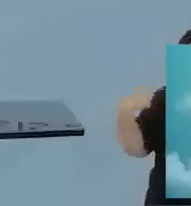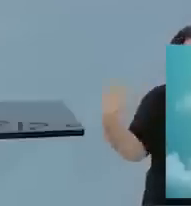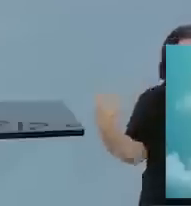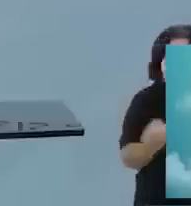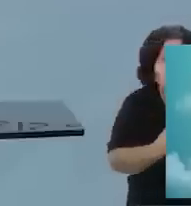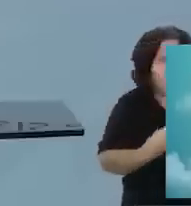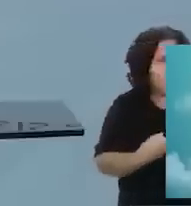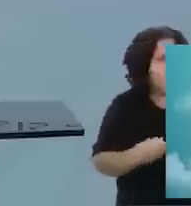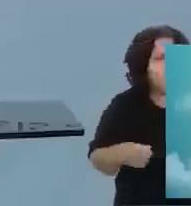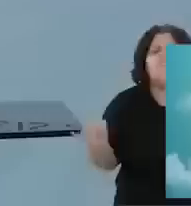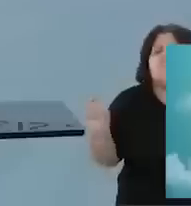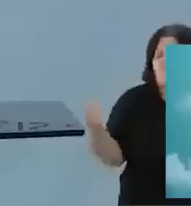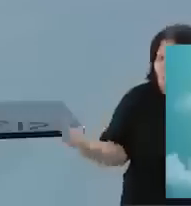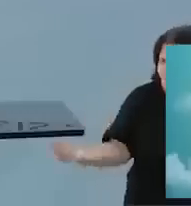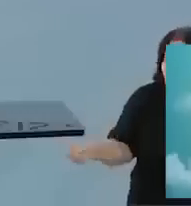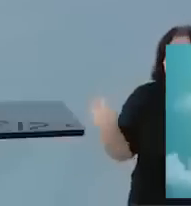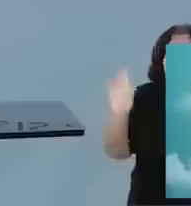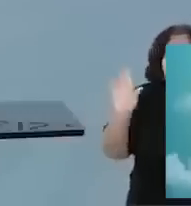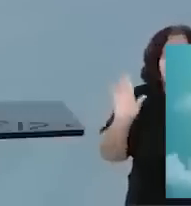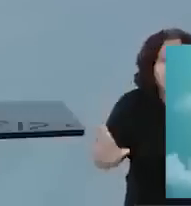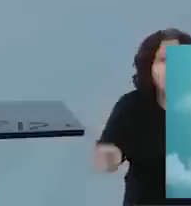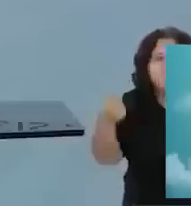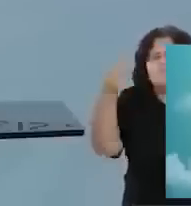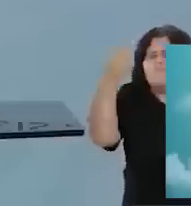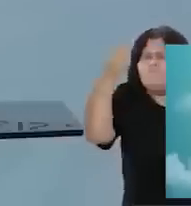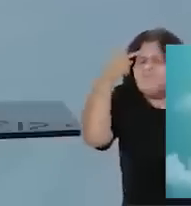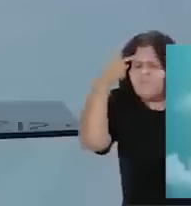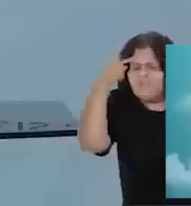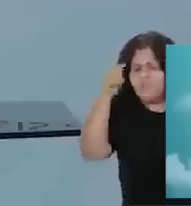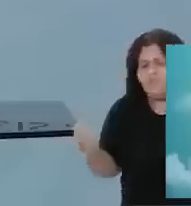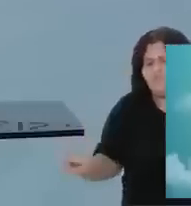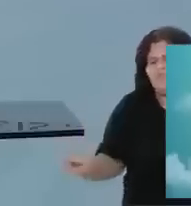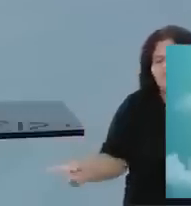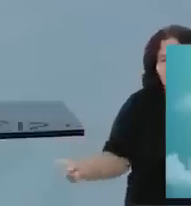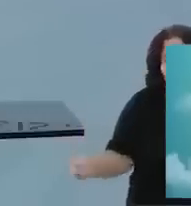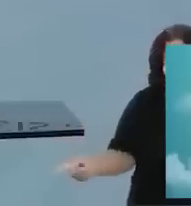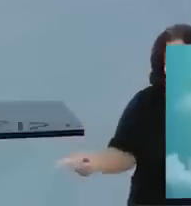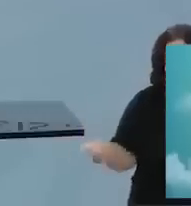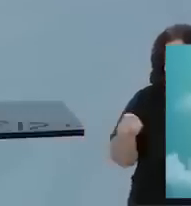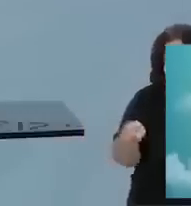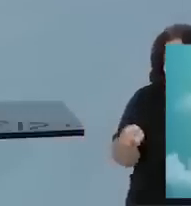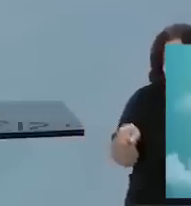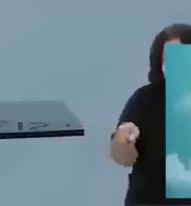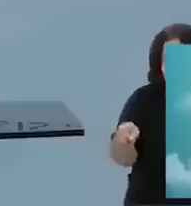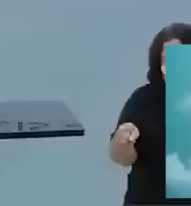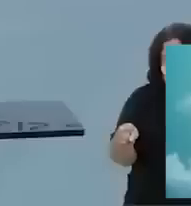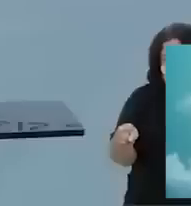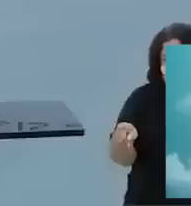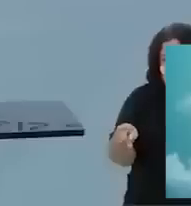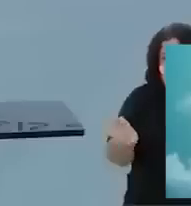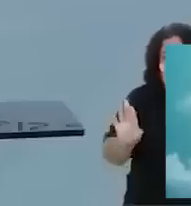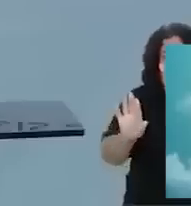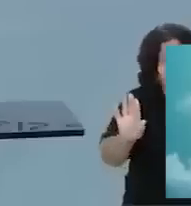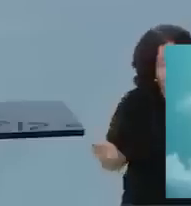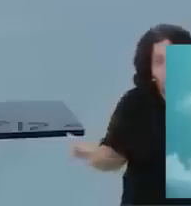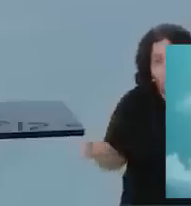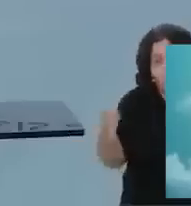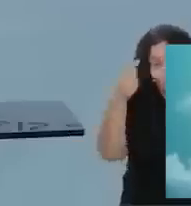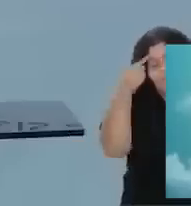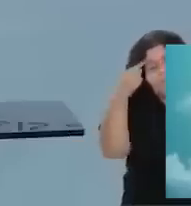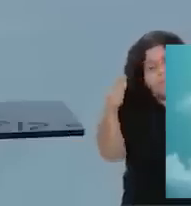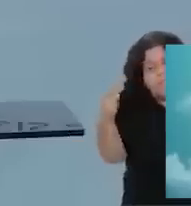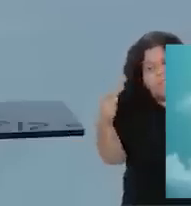em alguns aspectos secundários, não aspectos essenciais, porque se alguém pensa de forma diferente nas